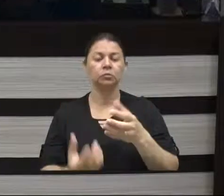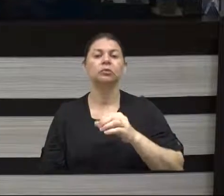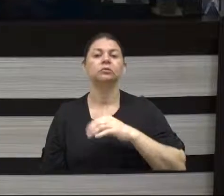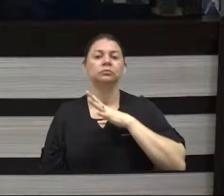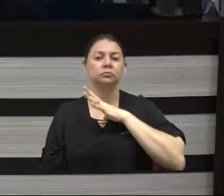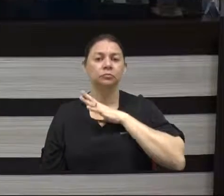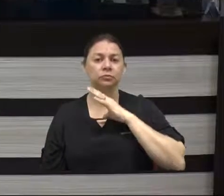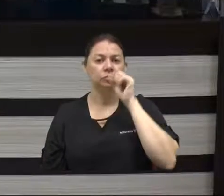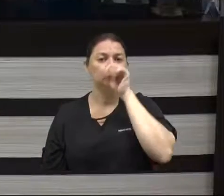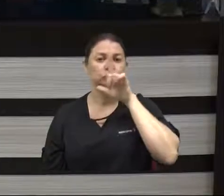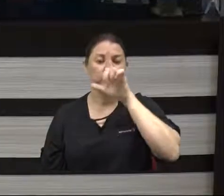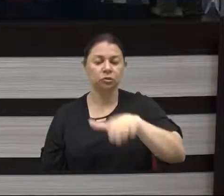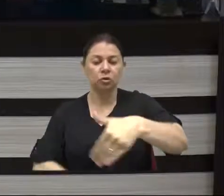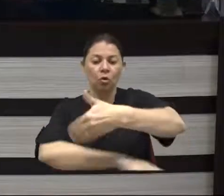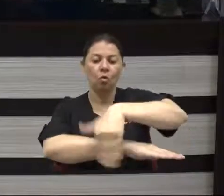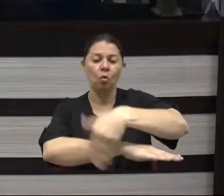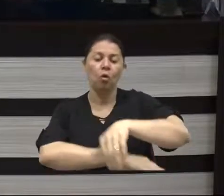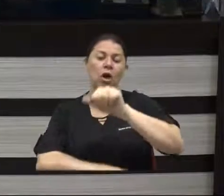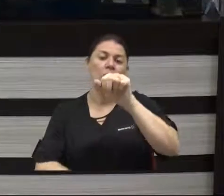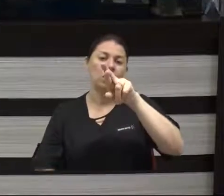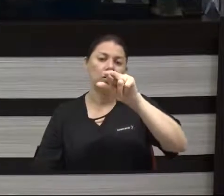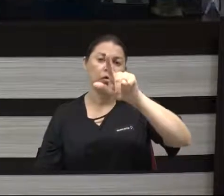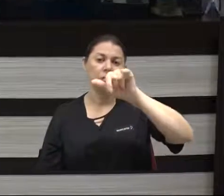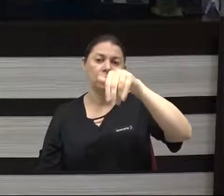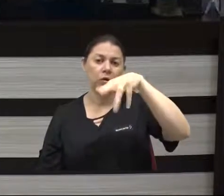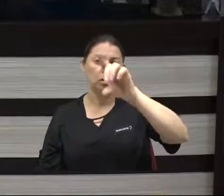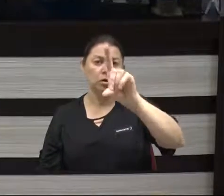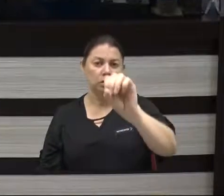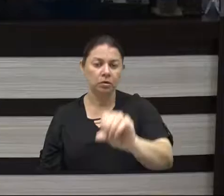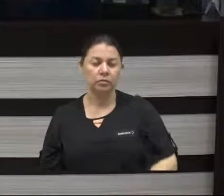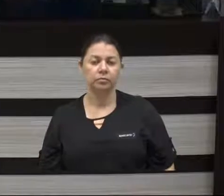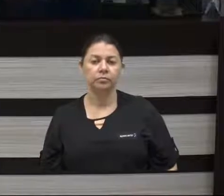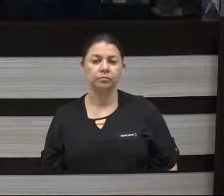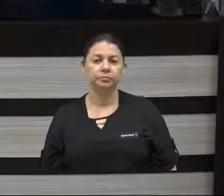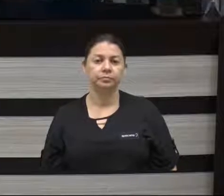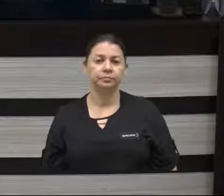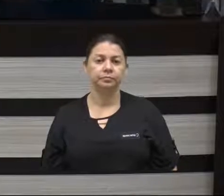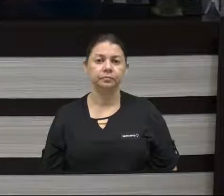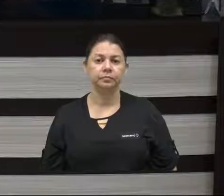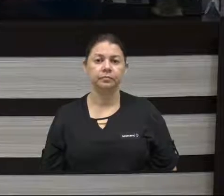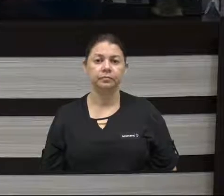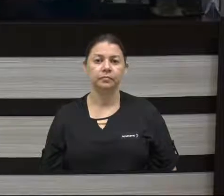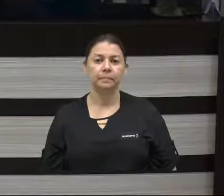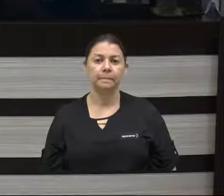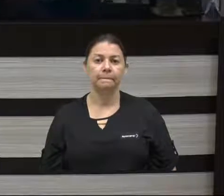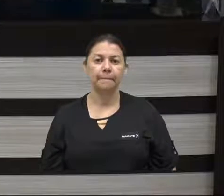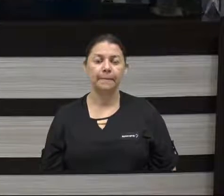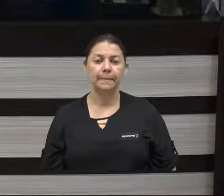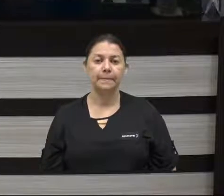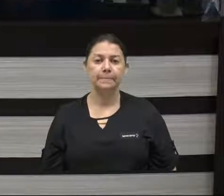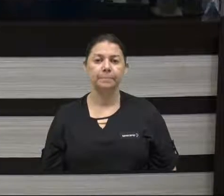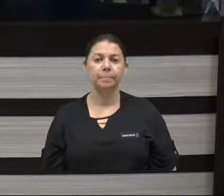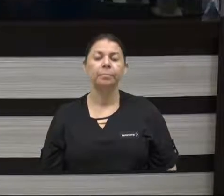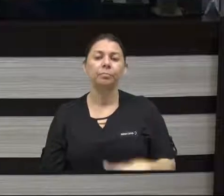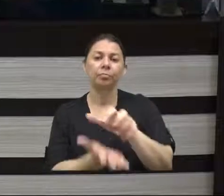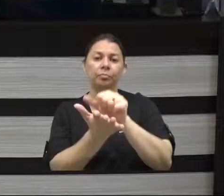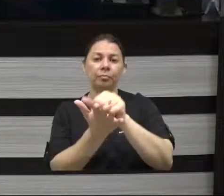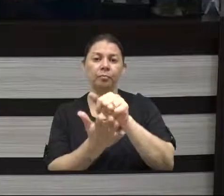de Abreu Ribeiro, no Parque Hipólito. Vereador Helder Lúcio de Oliveira. Em discussão. Não havendo executivo. Requerimento